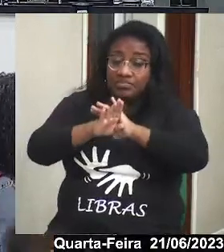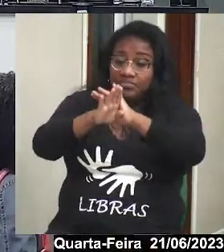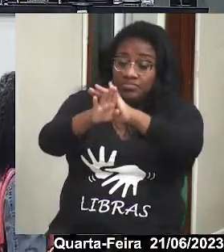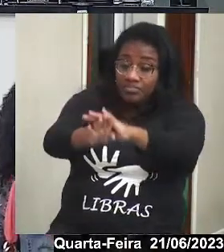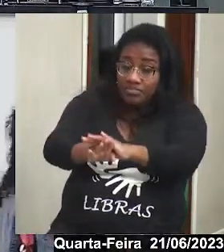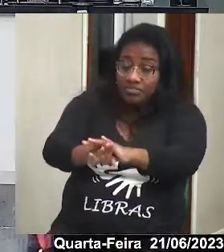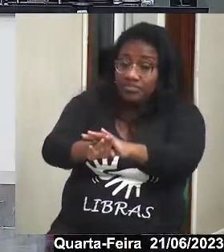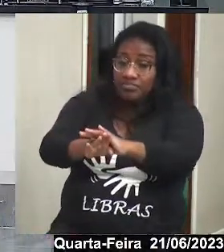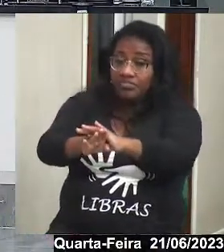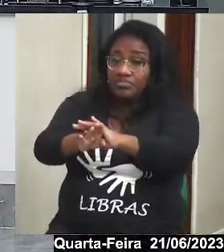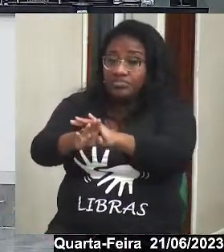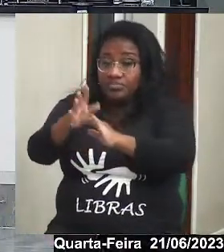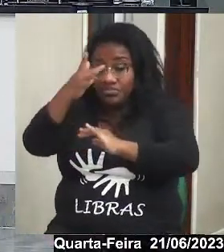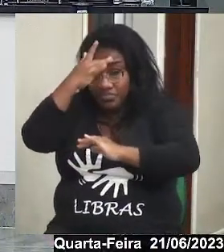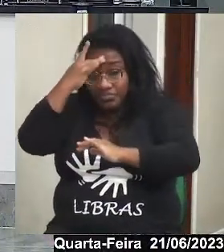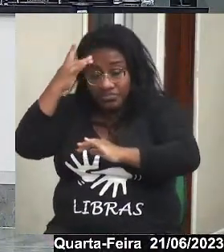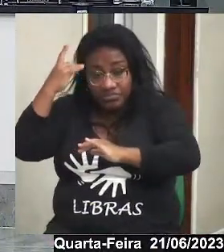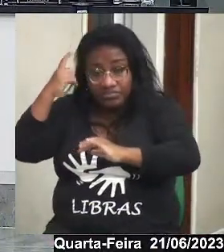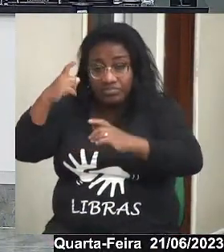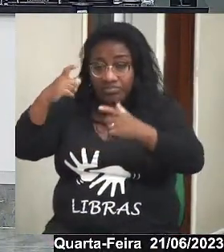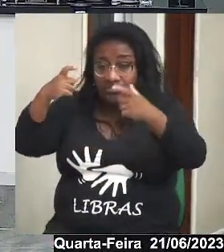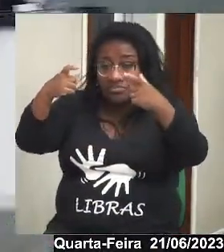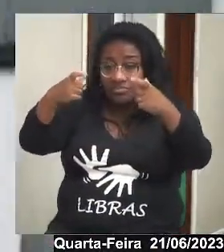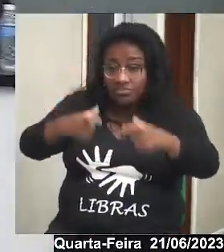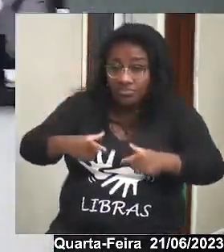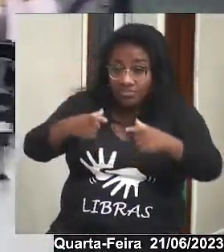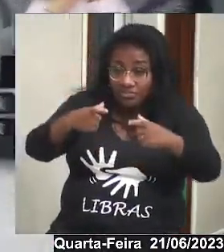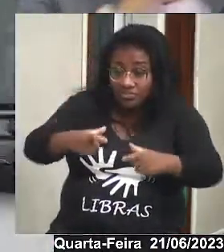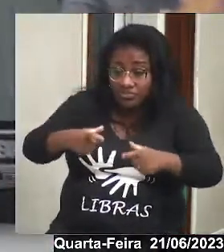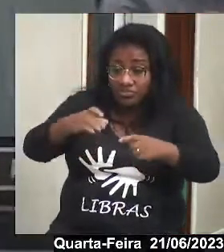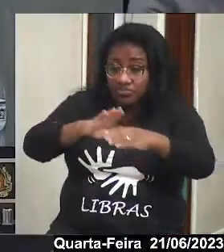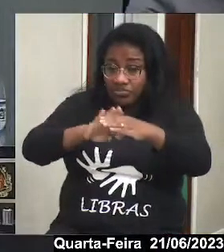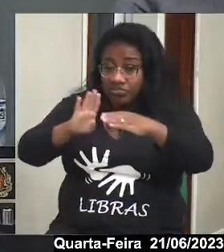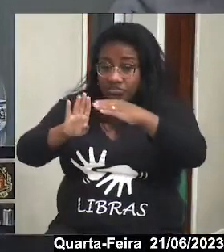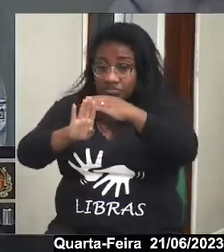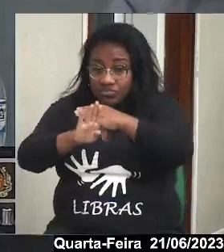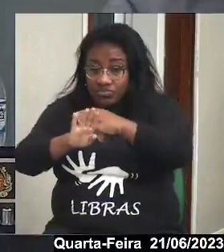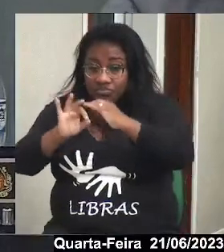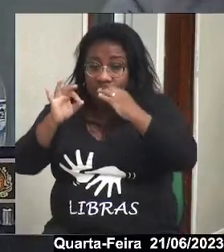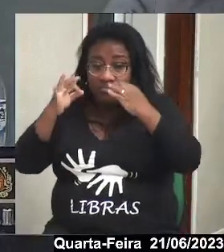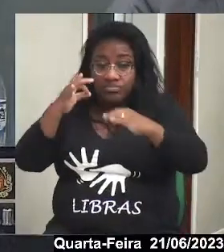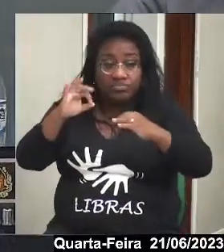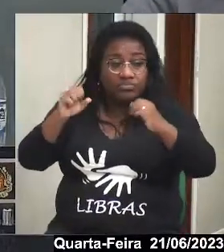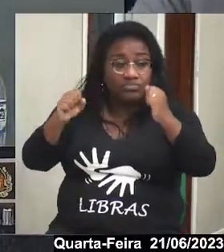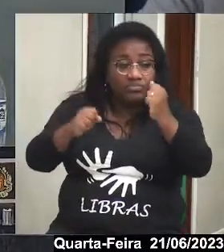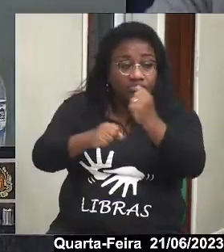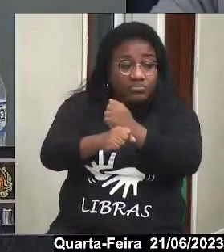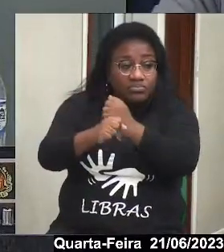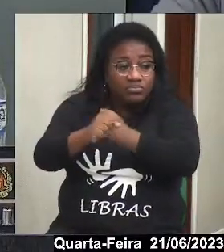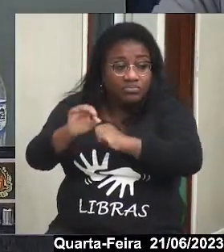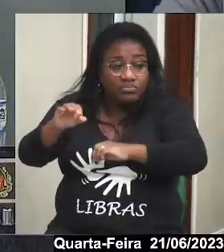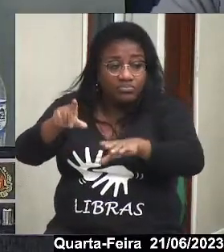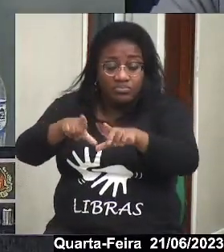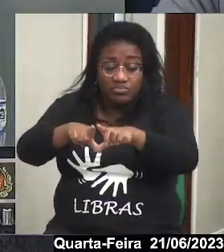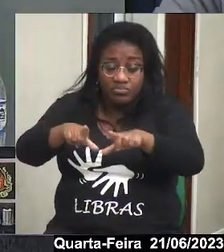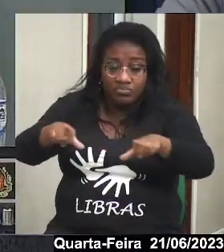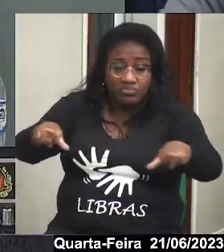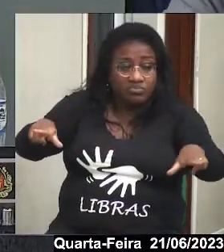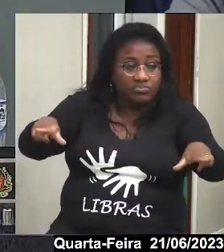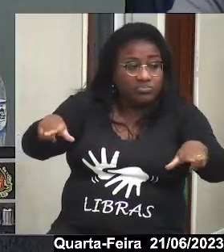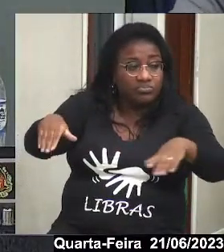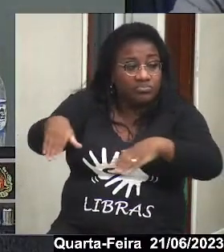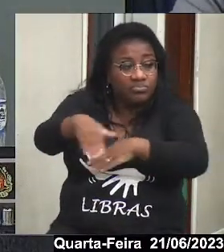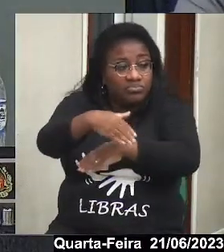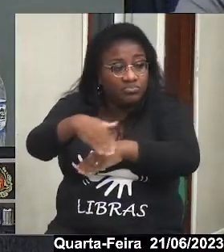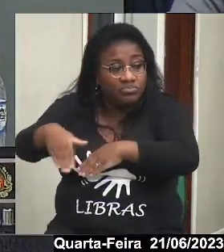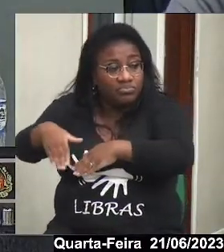à localização dos imóveis situados na localidade. Considerando que a denominação do locatário público deve, dentro do possível, respeitar